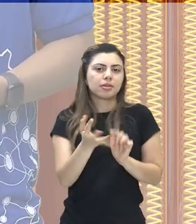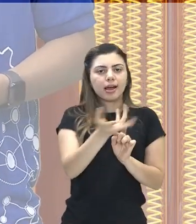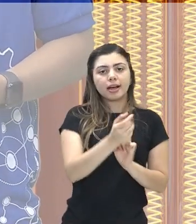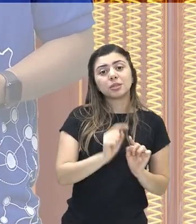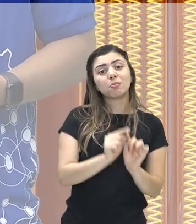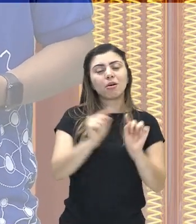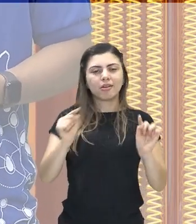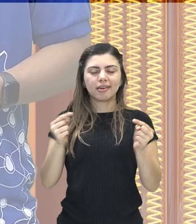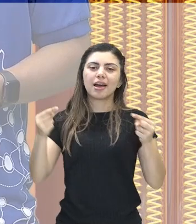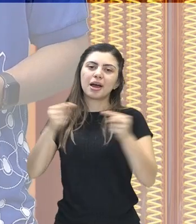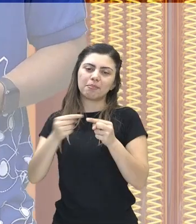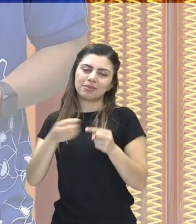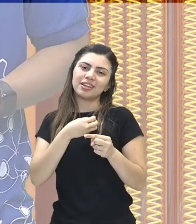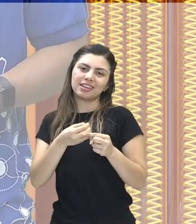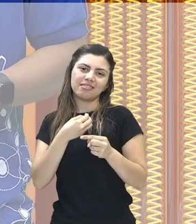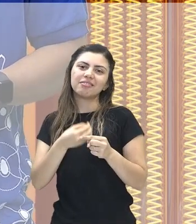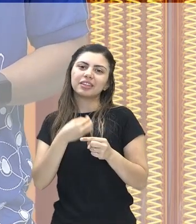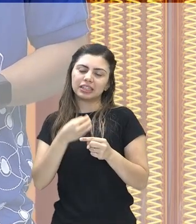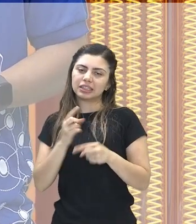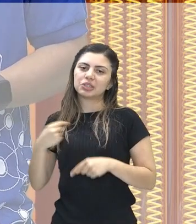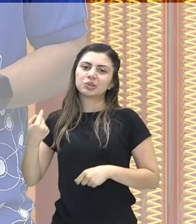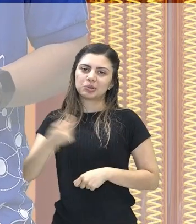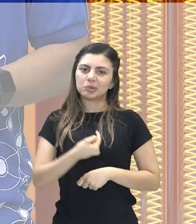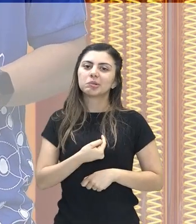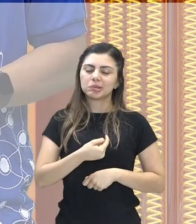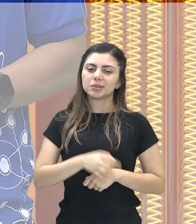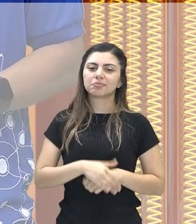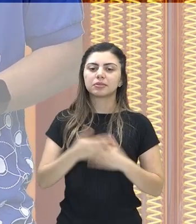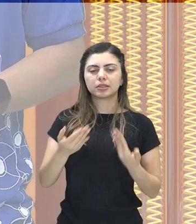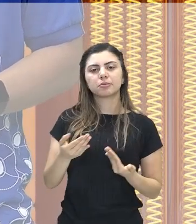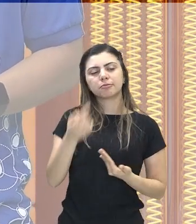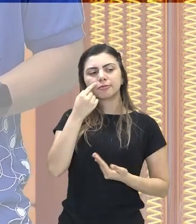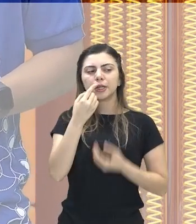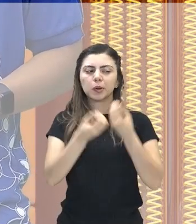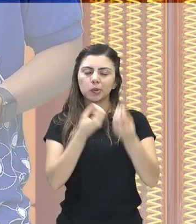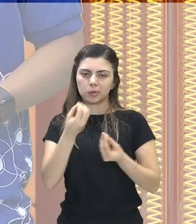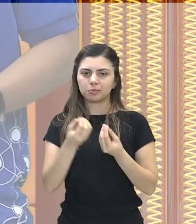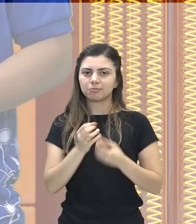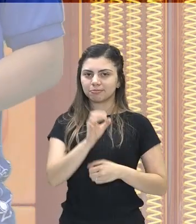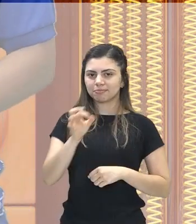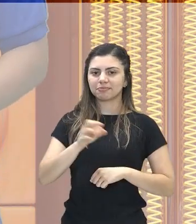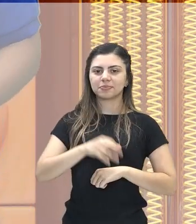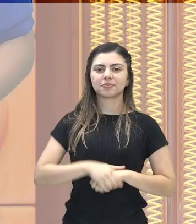mas mesmo assim é um tema que a gente sempre tem que estar olhando e entendendo como é que funciona.